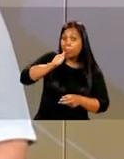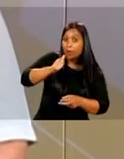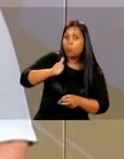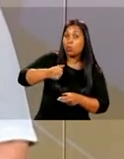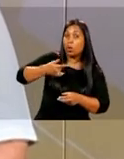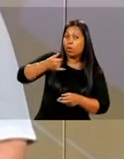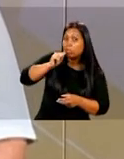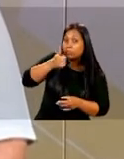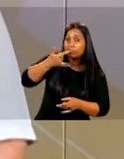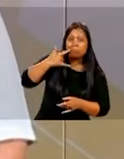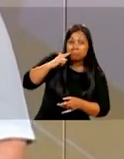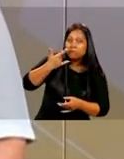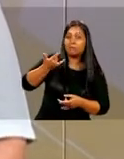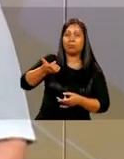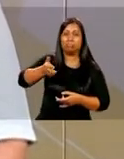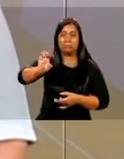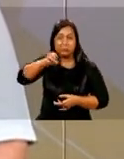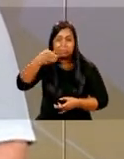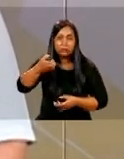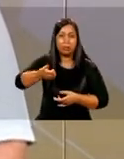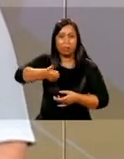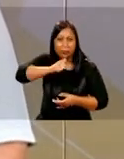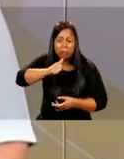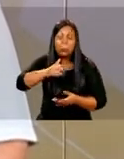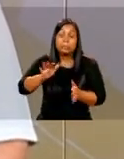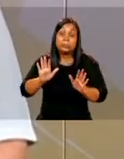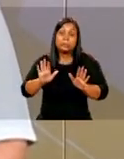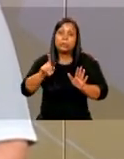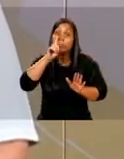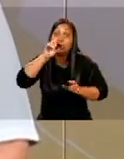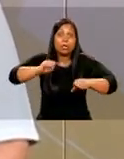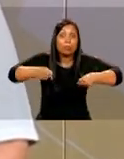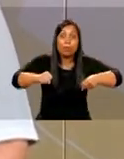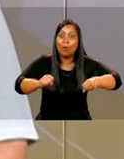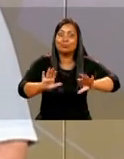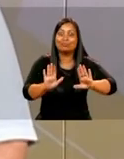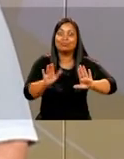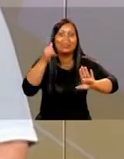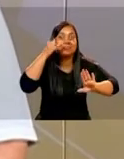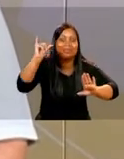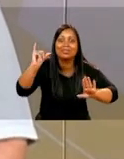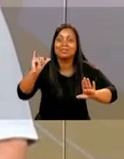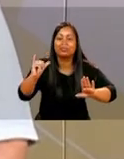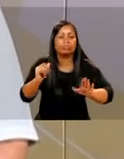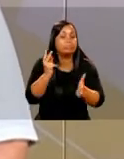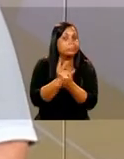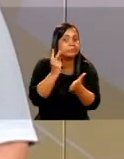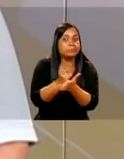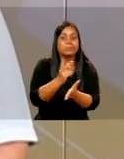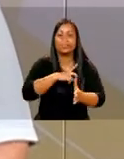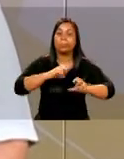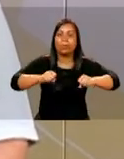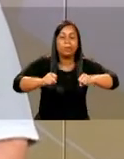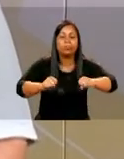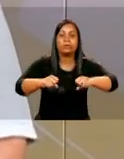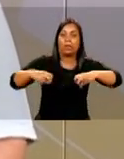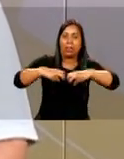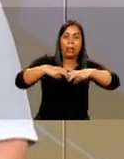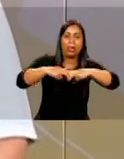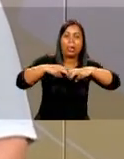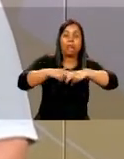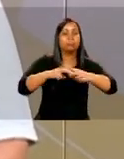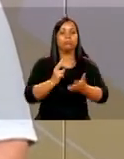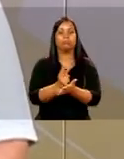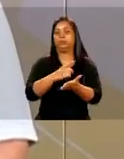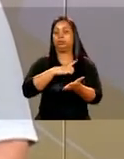dirige, não pegue a sua moto, né? A questão de moto lá é uma coisa recorrente que a gente vê chegando sempre,